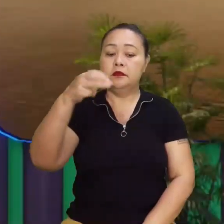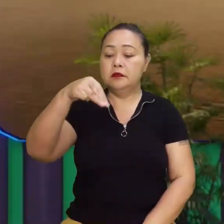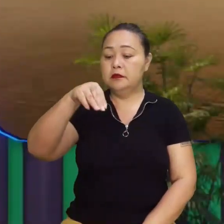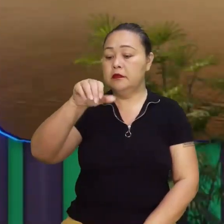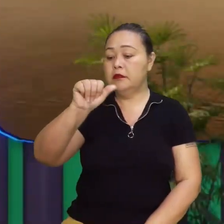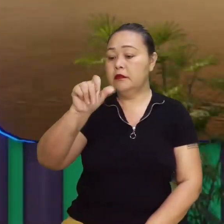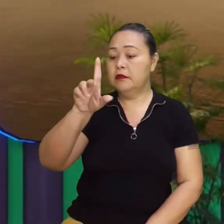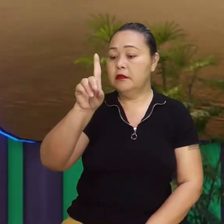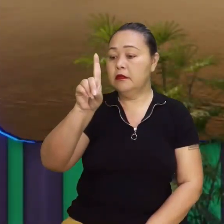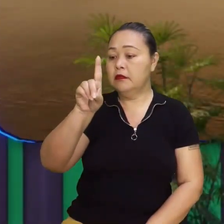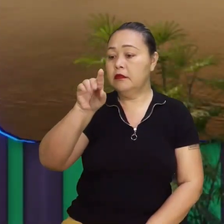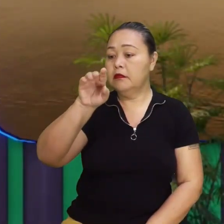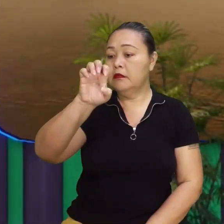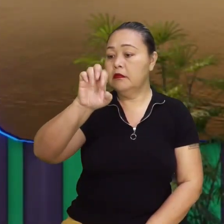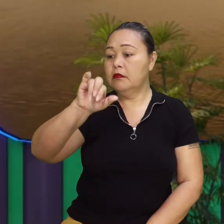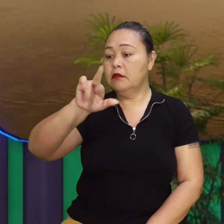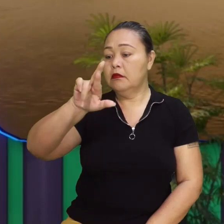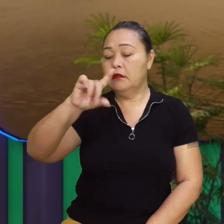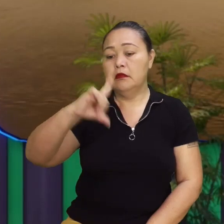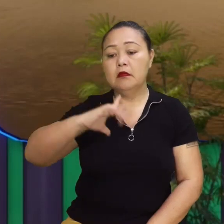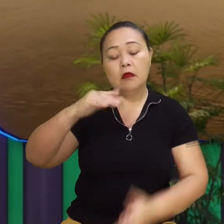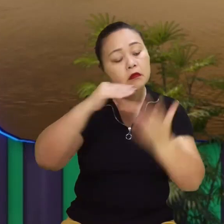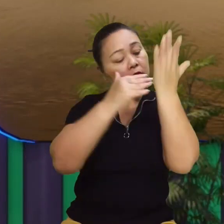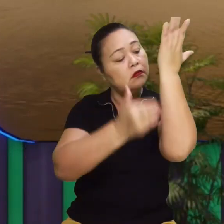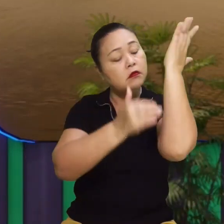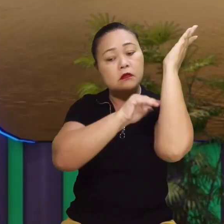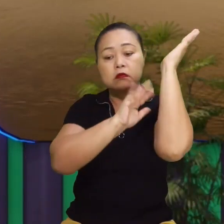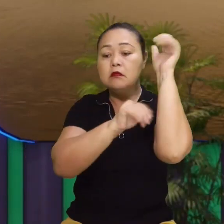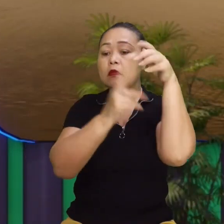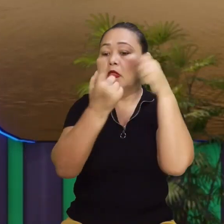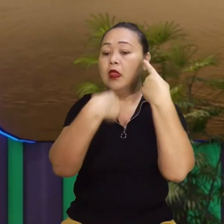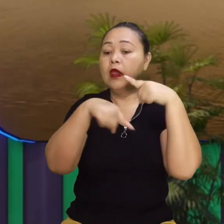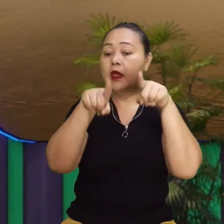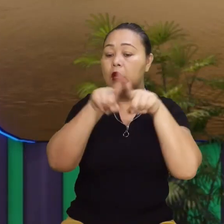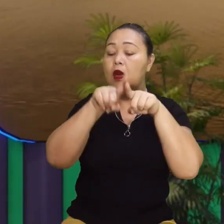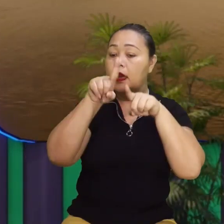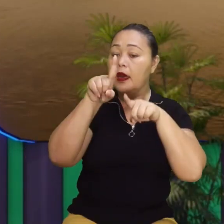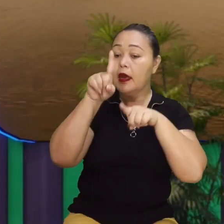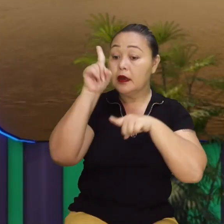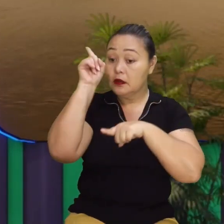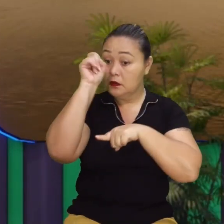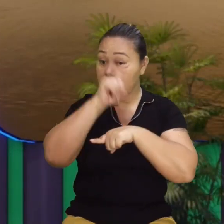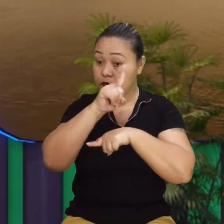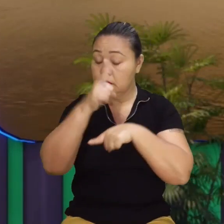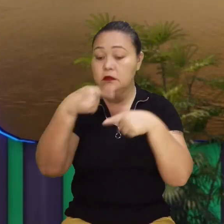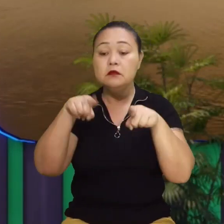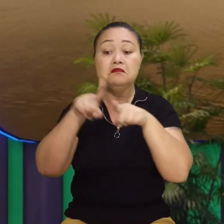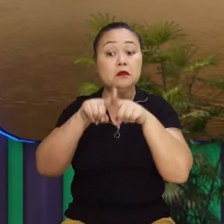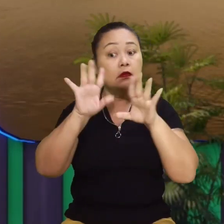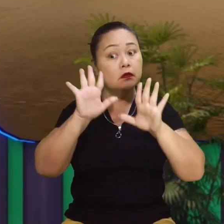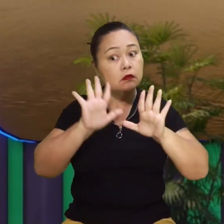ela é não é somente uma questão complexa como delicada se